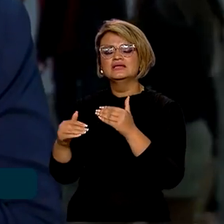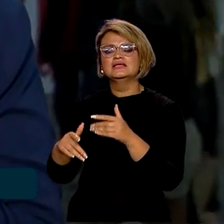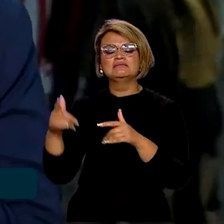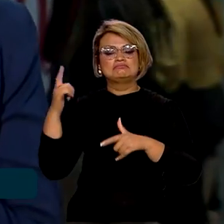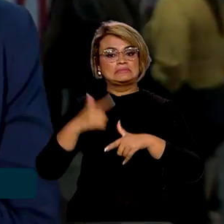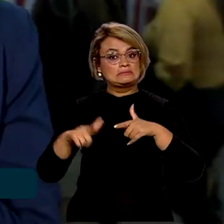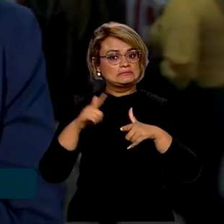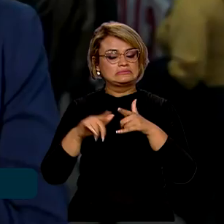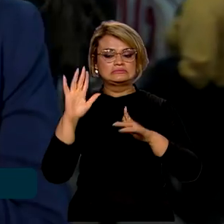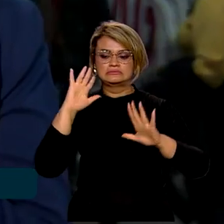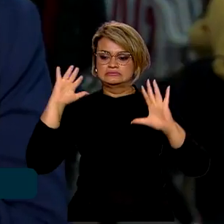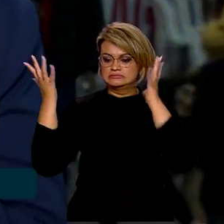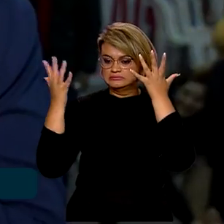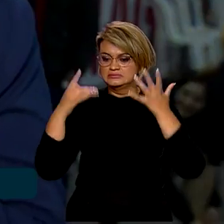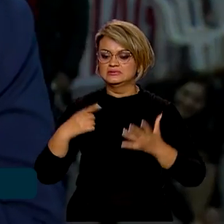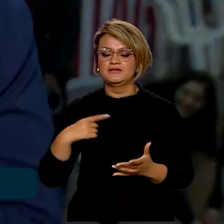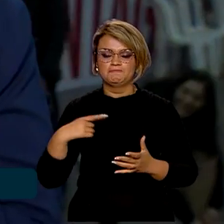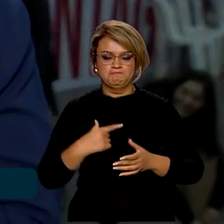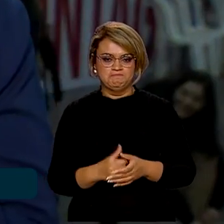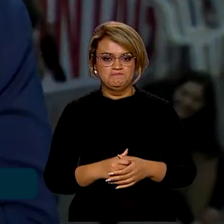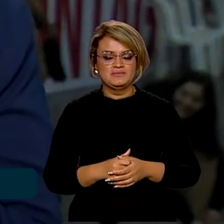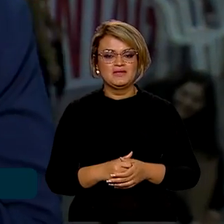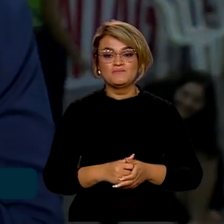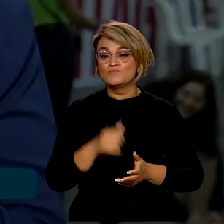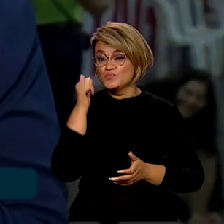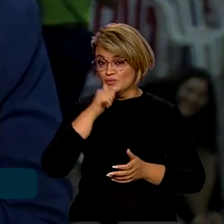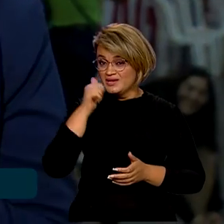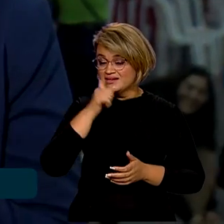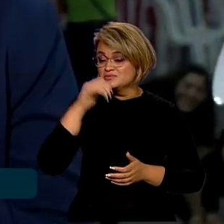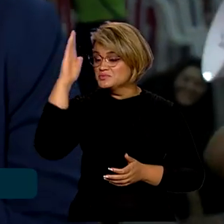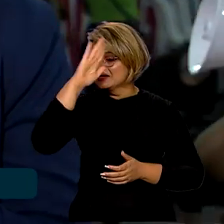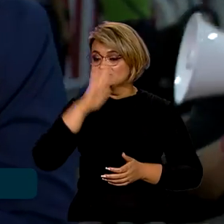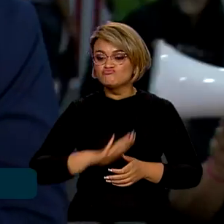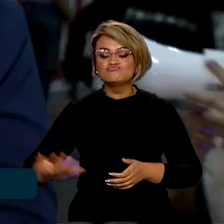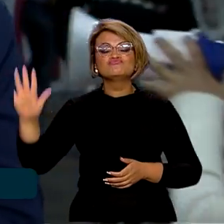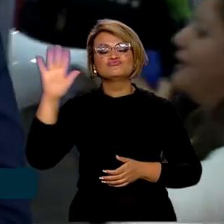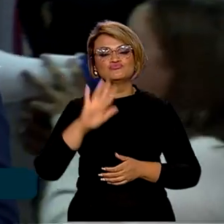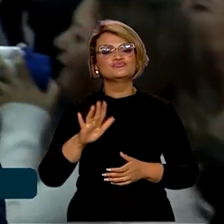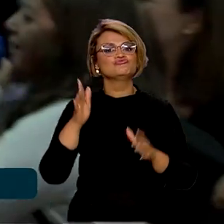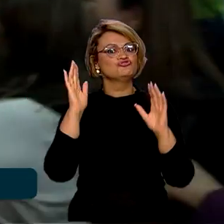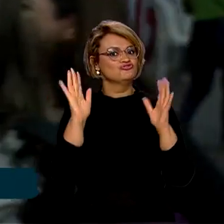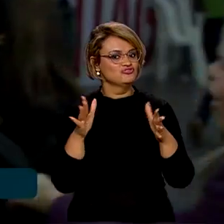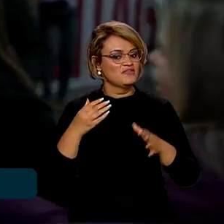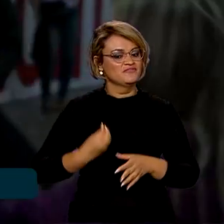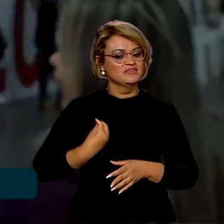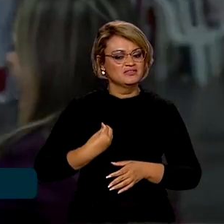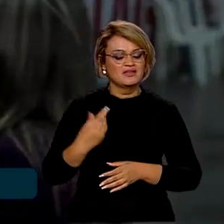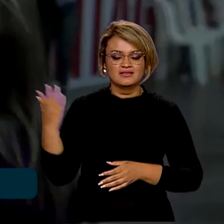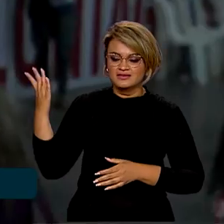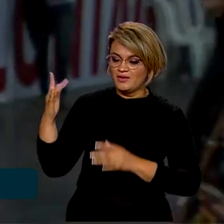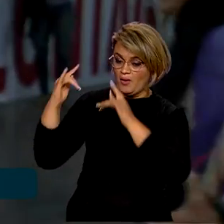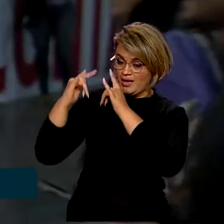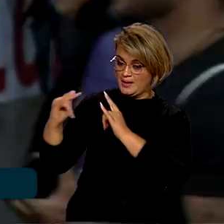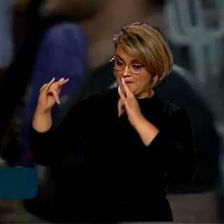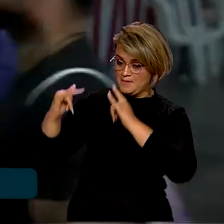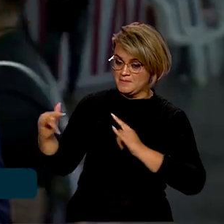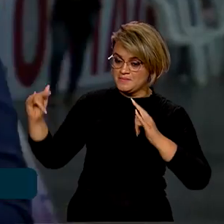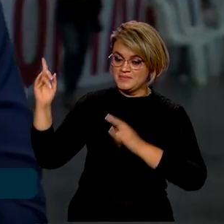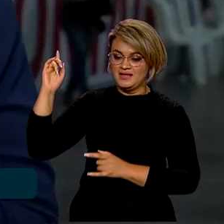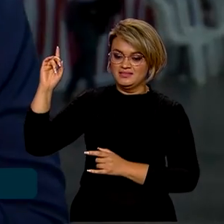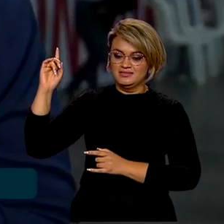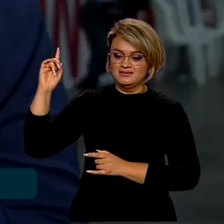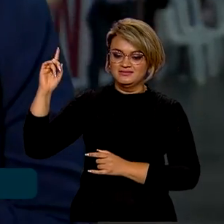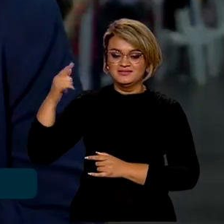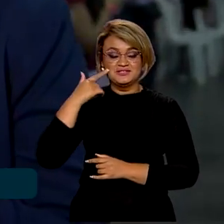crise ambiental. E olha, mulheres de todo o país já estão acampadas aqui, ó. Como a